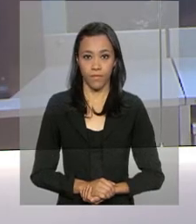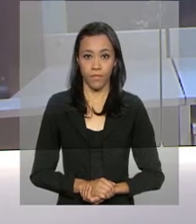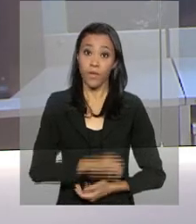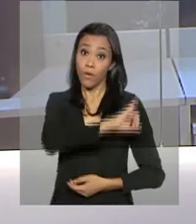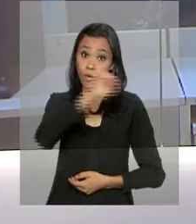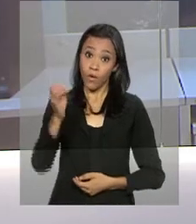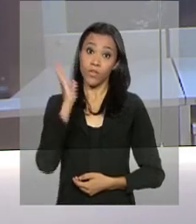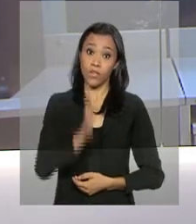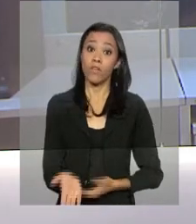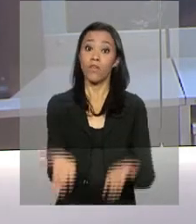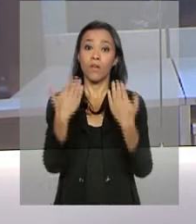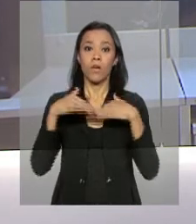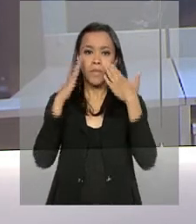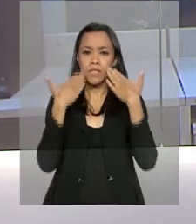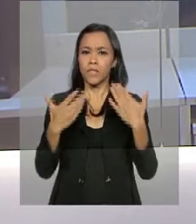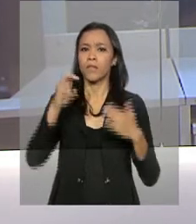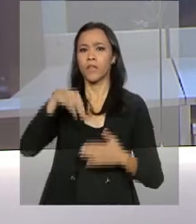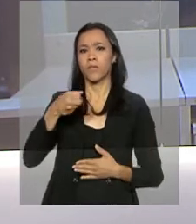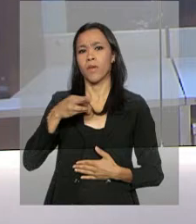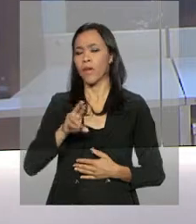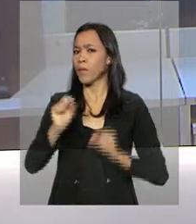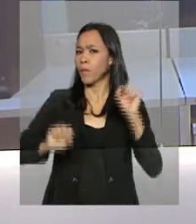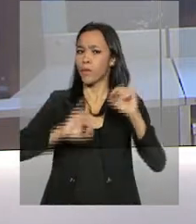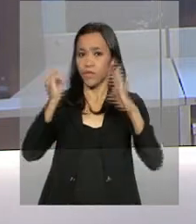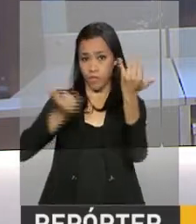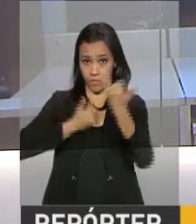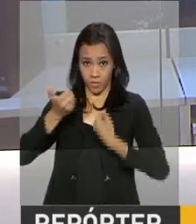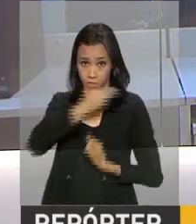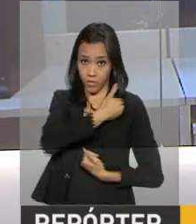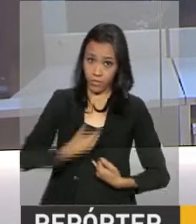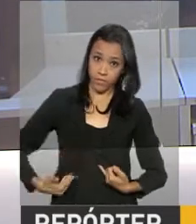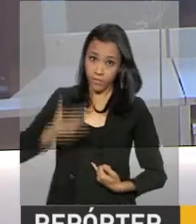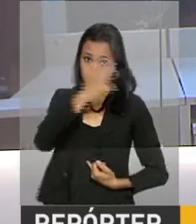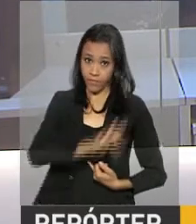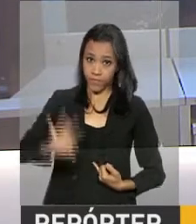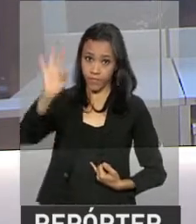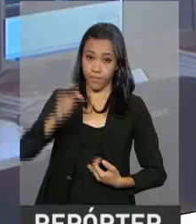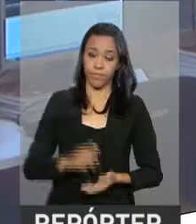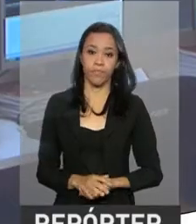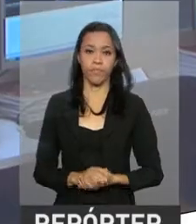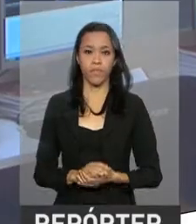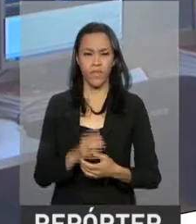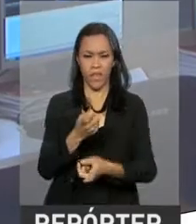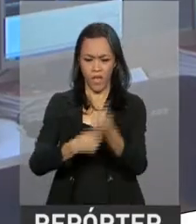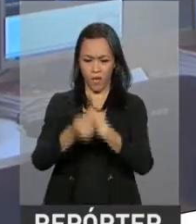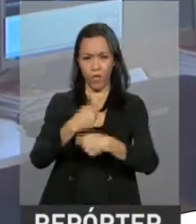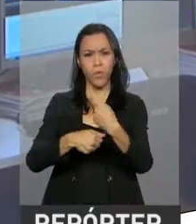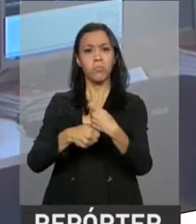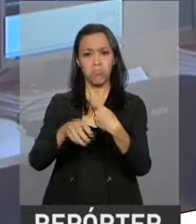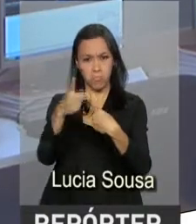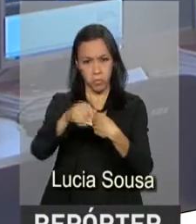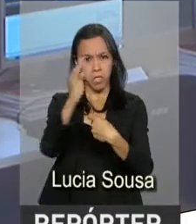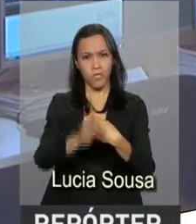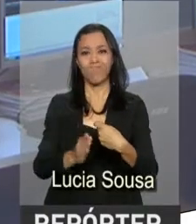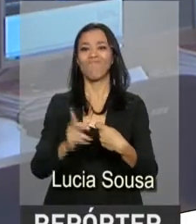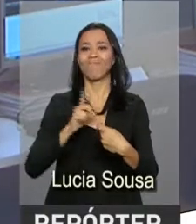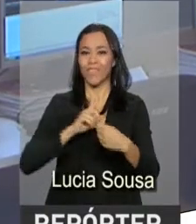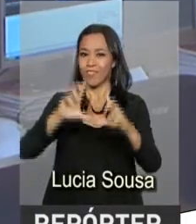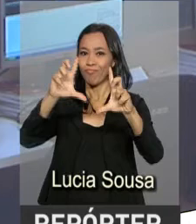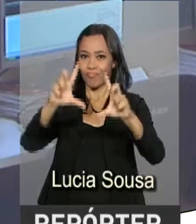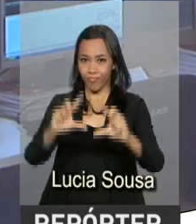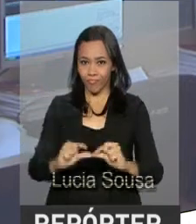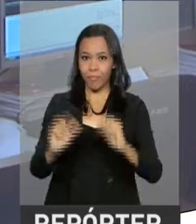o Olá estamos de volta com o repórter MBR e as notícias do governo federal a economia brasileira teve retração